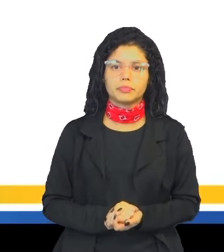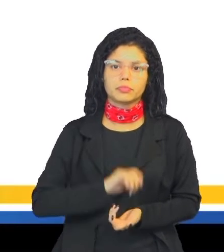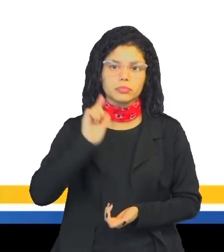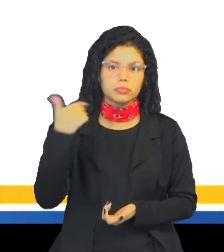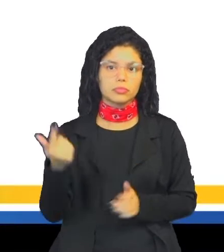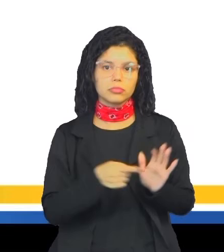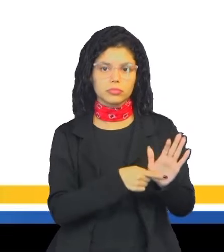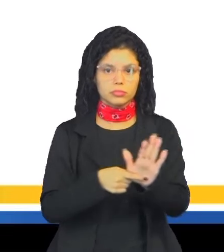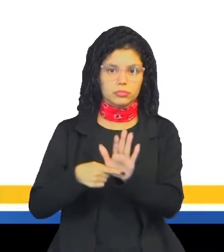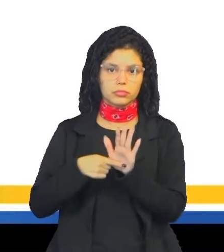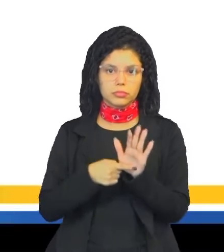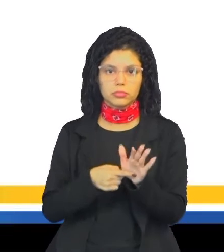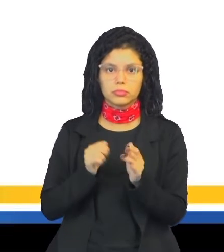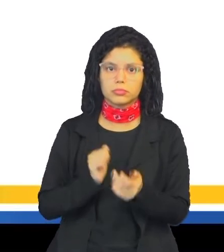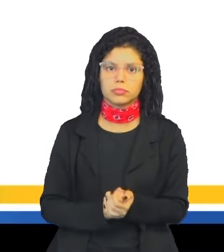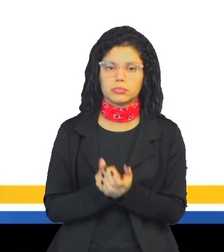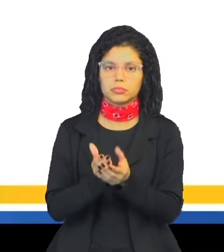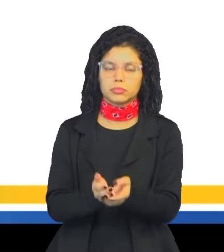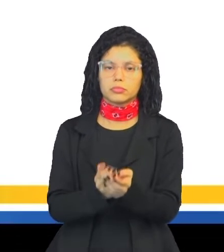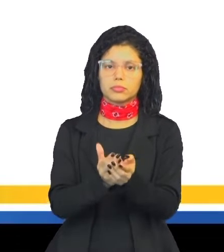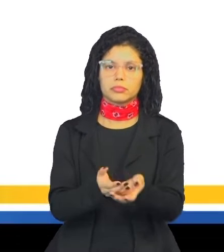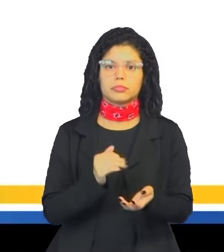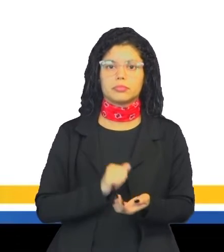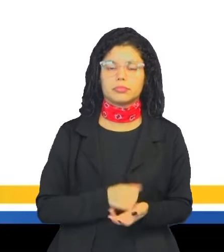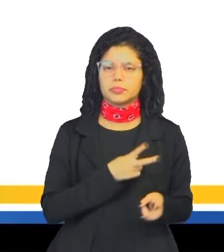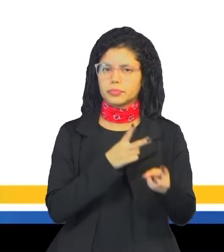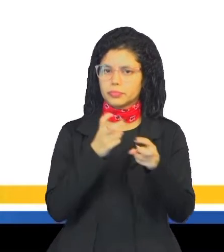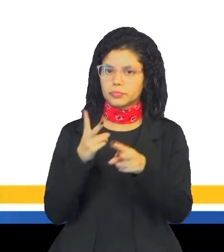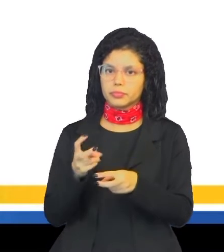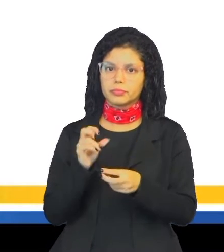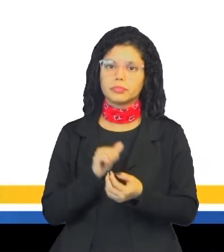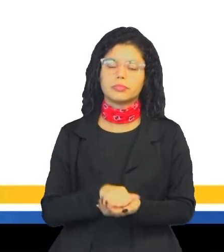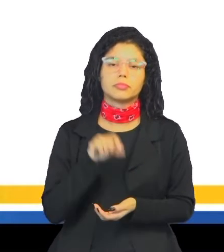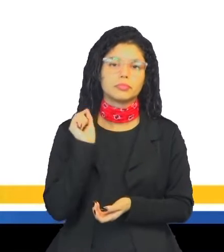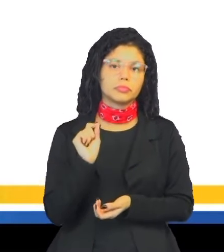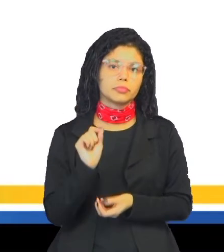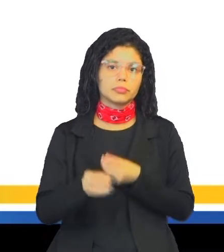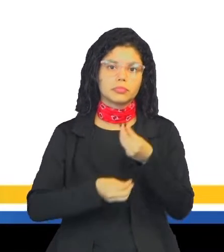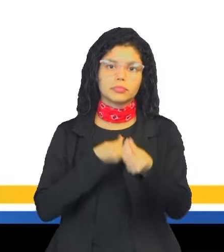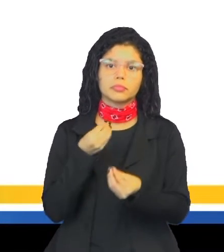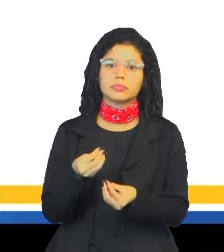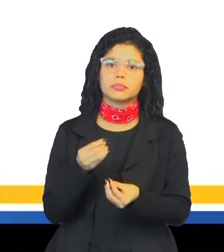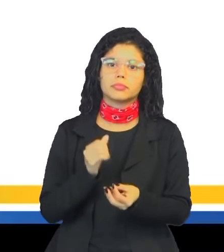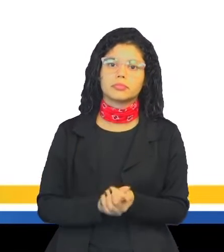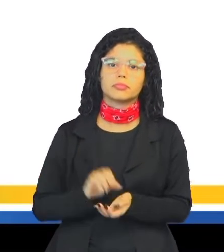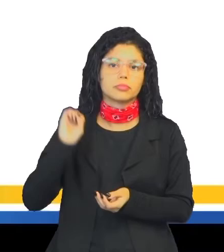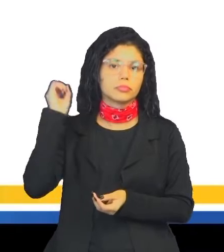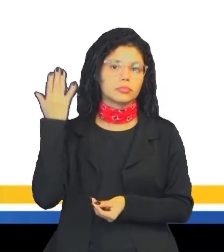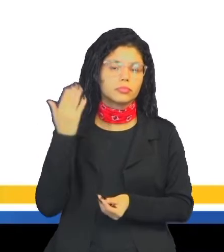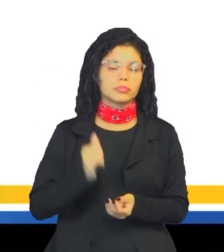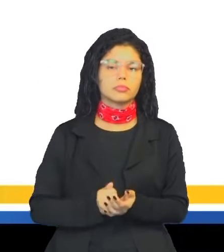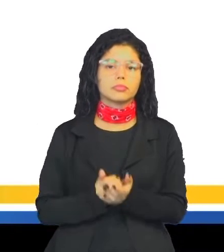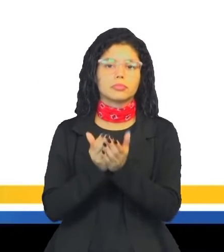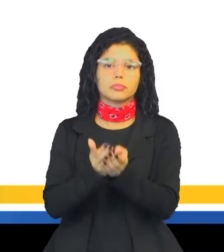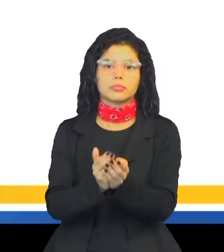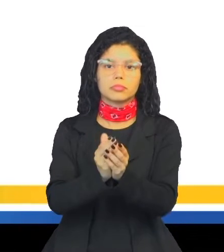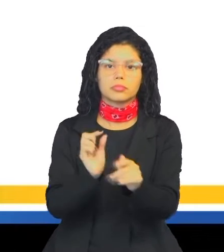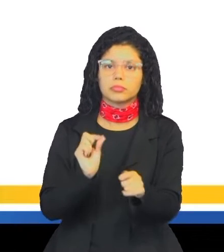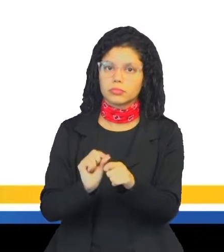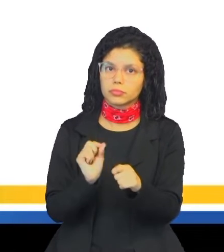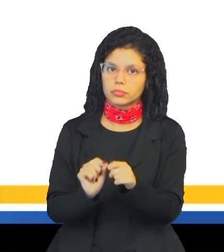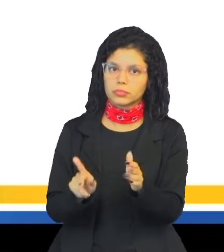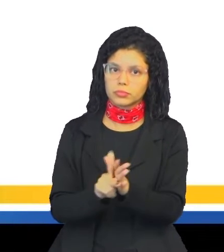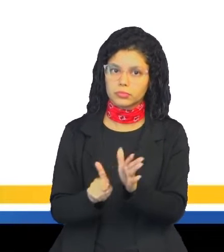Numa outra representação aqui do navio negreiro, a gente pode perceber, né, como é que esse transporte era feito de